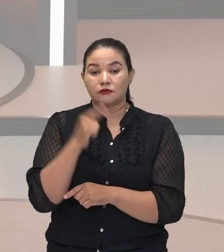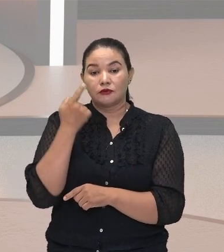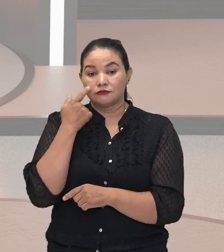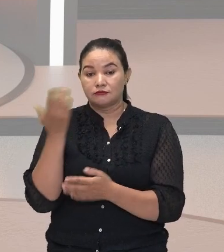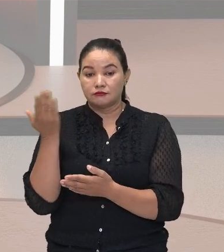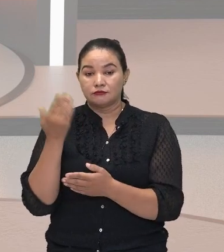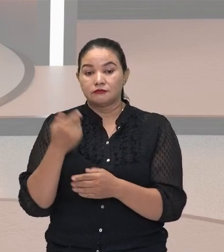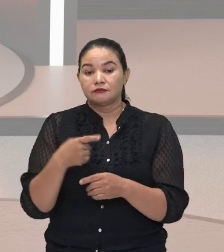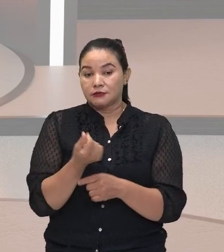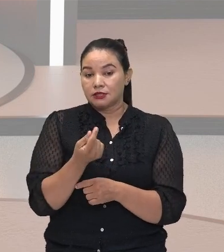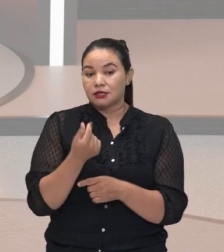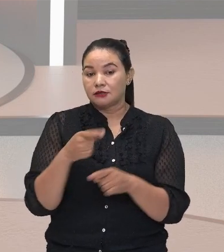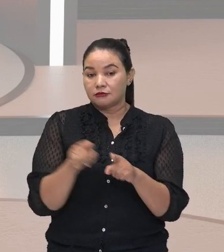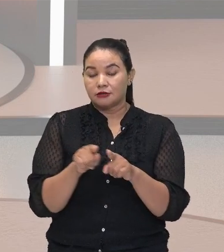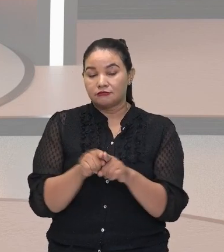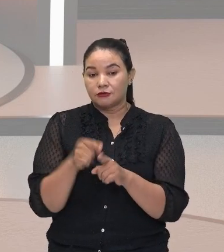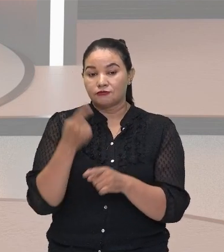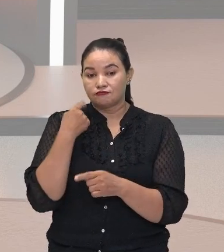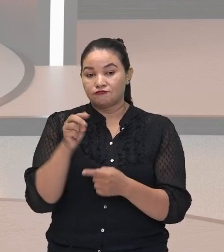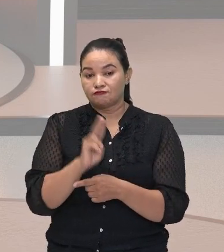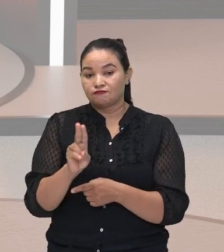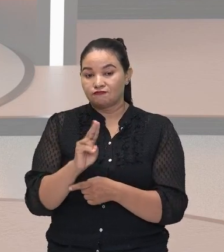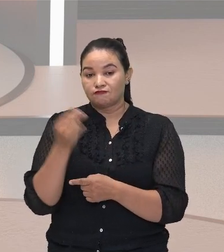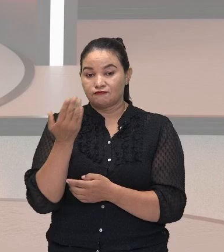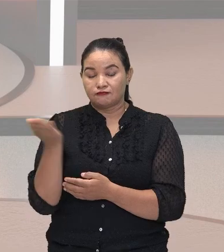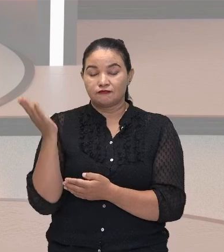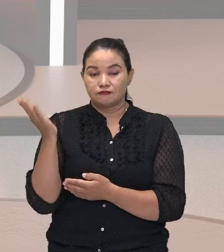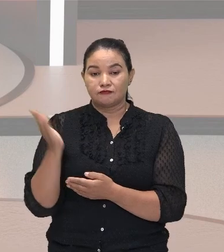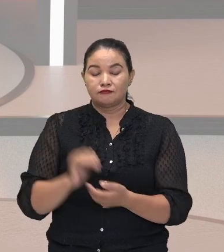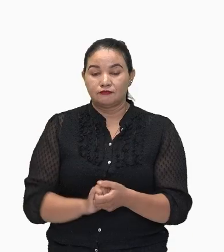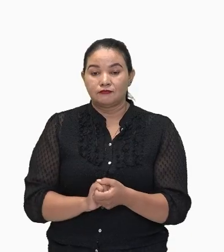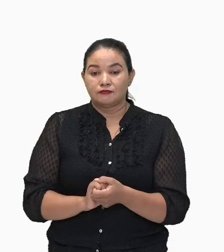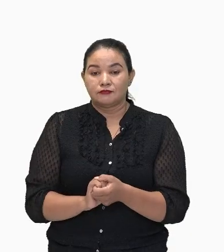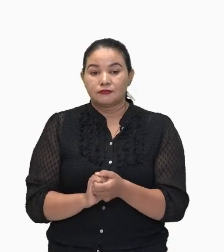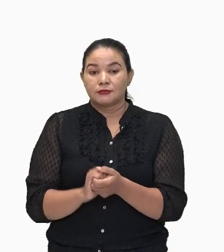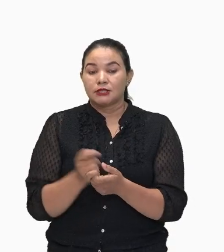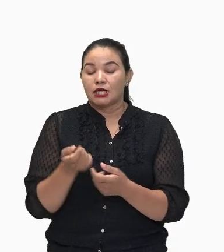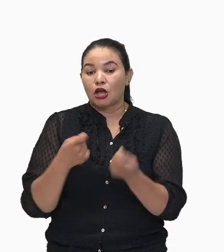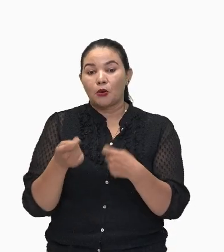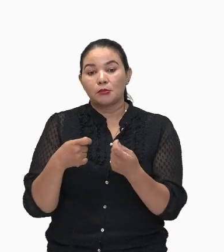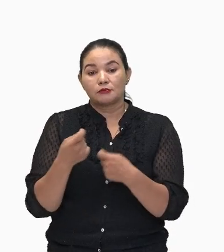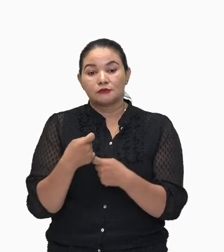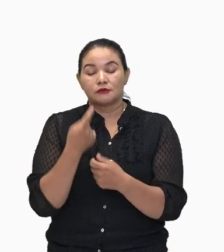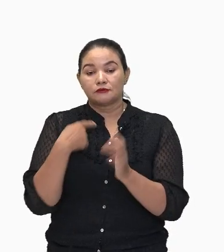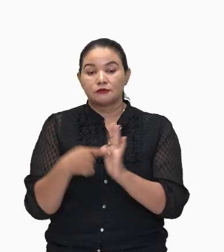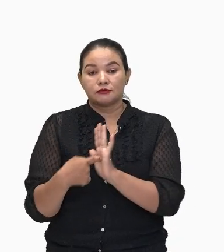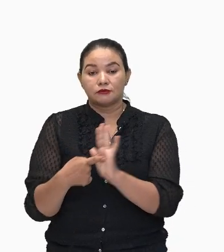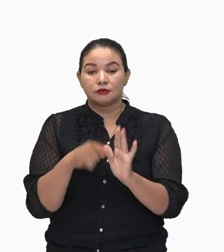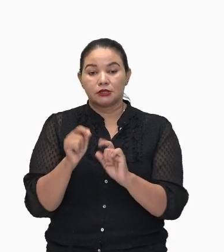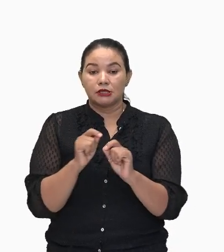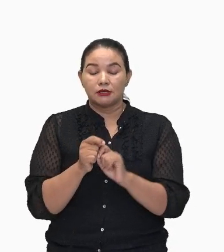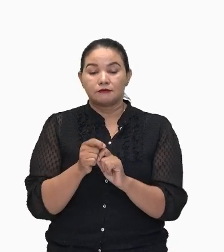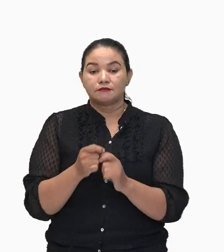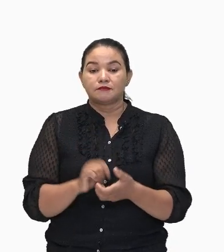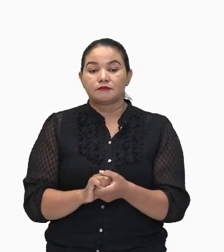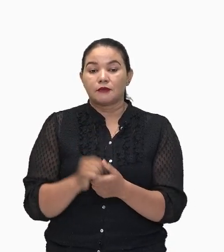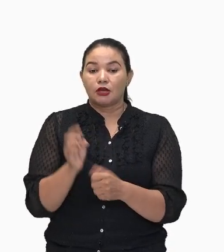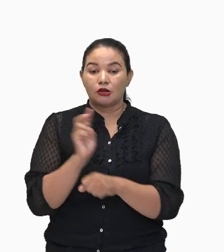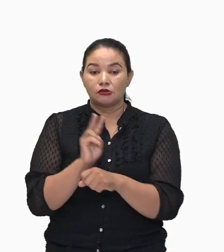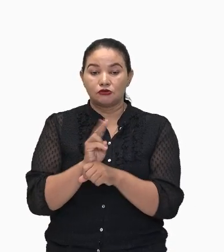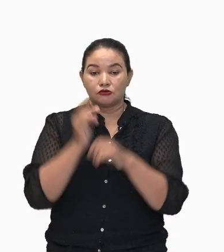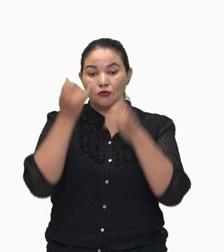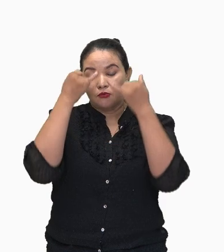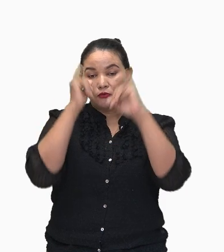moeda oficial é a rúpia nepalesa. Como economia, a gente vai destacar a criação de búfalos,